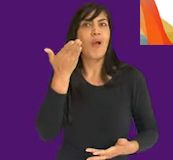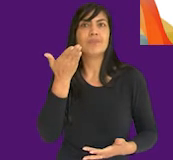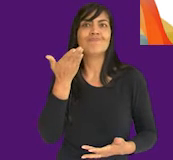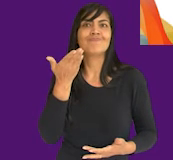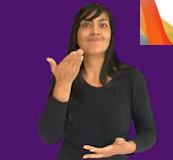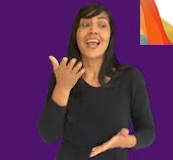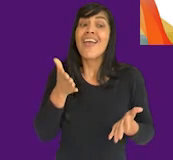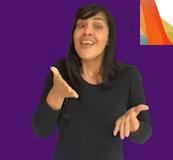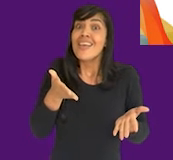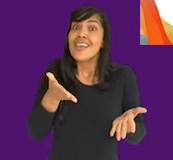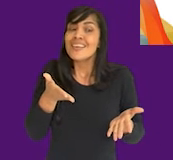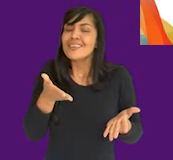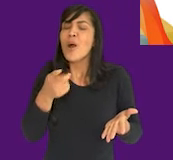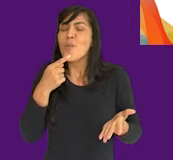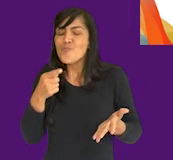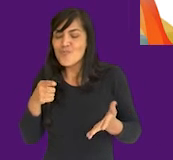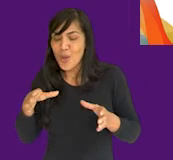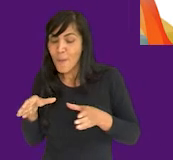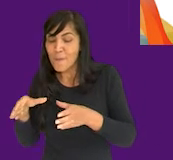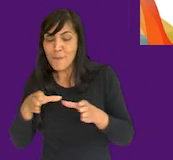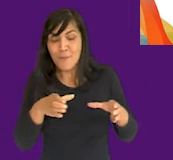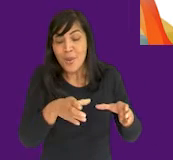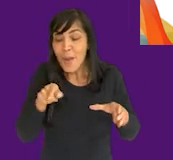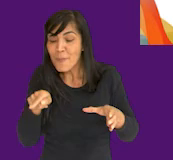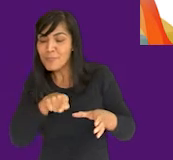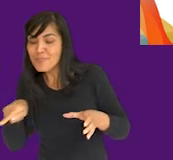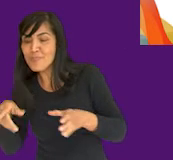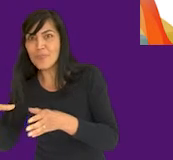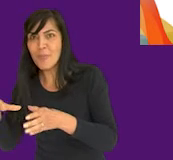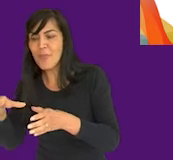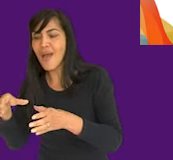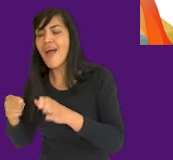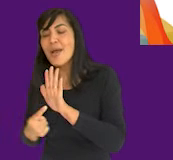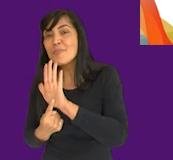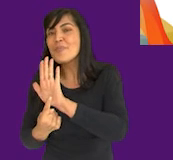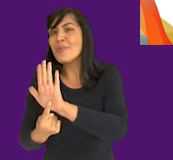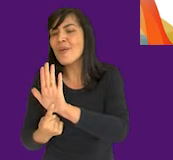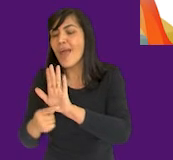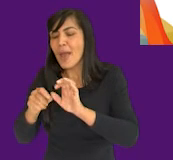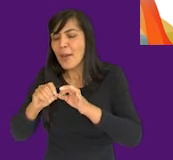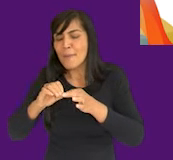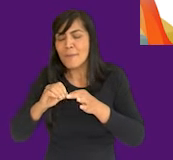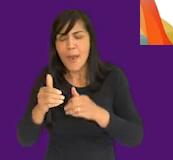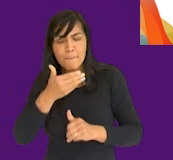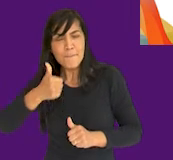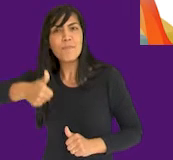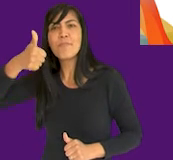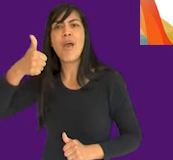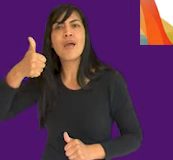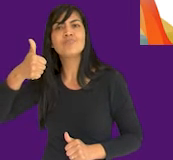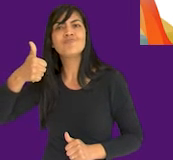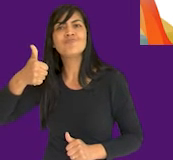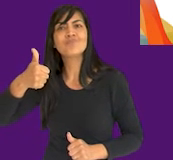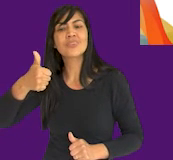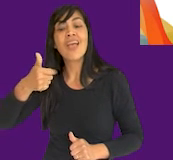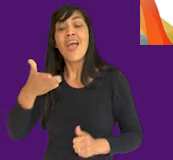então quê que a Inovação aberta tem apresentar é liberar isso né melhorar essa questão aqui